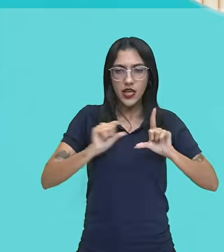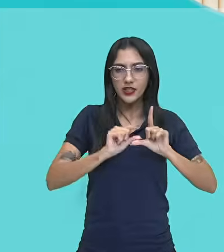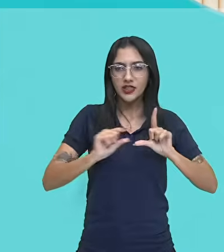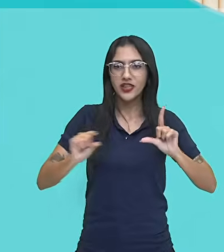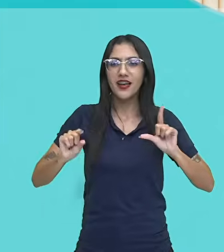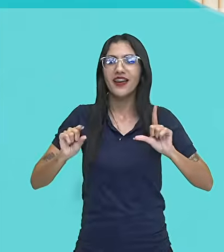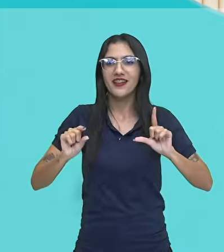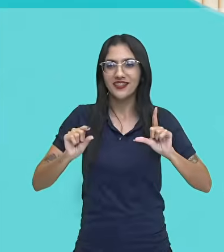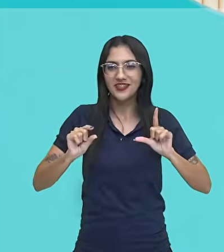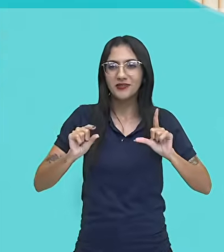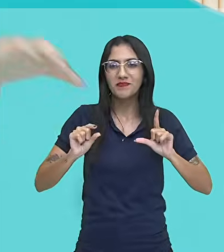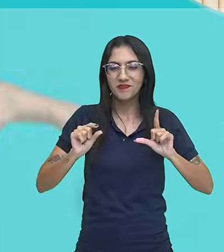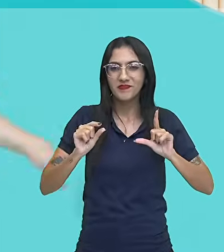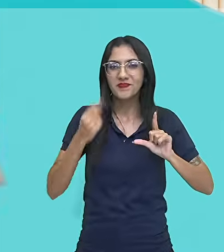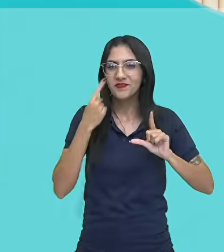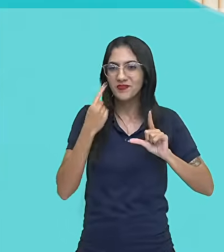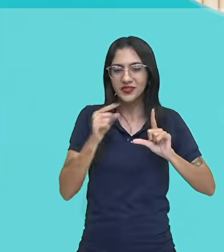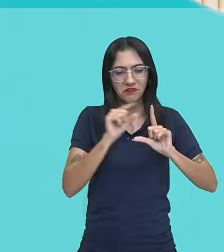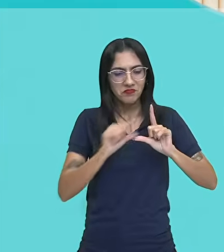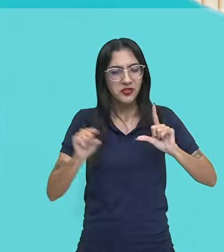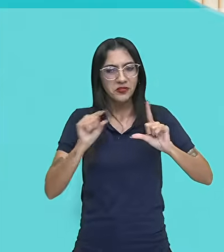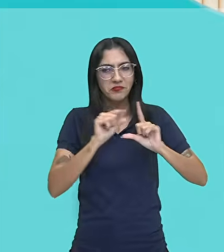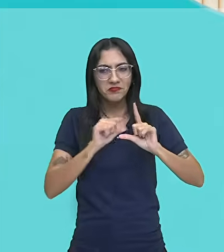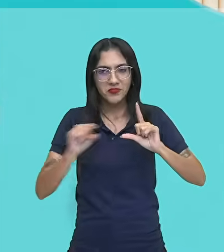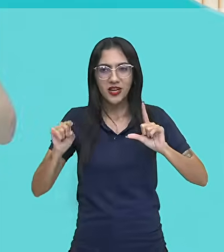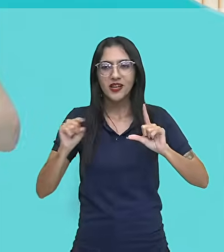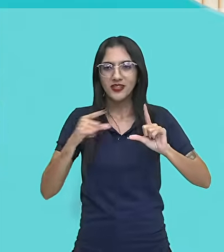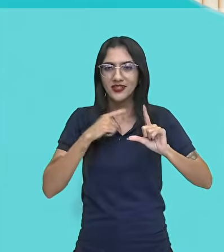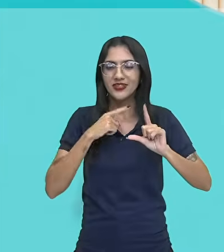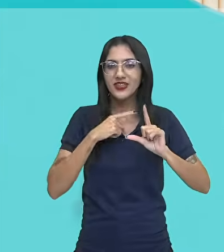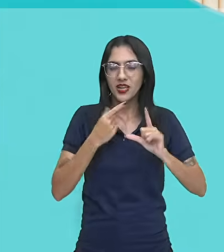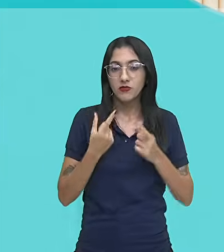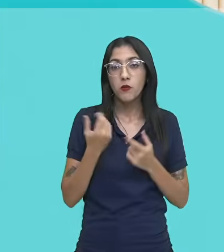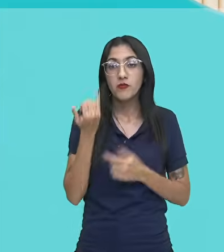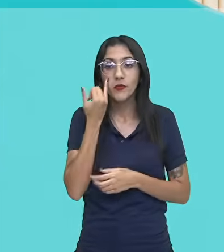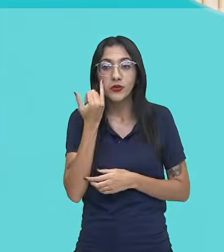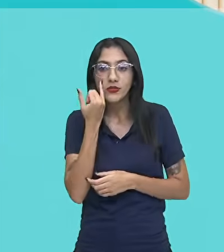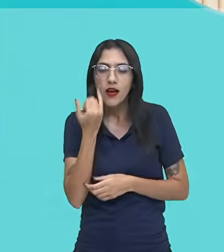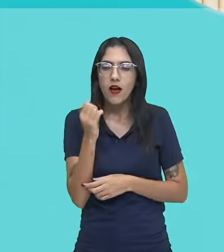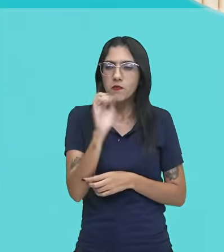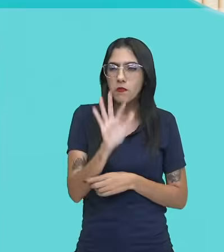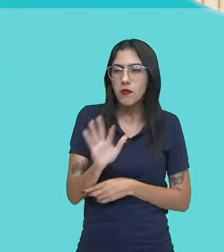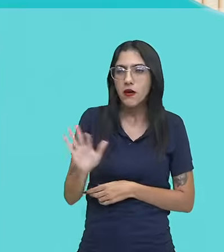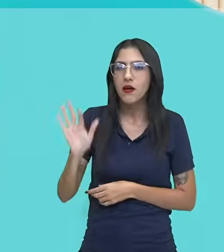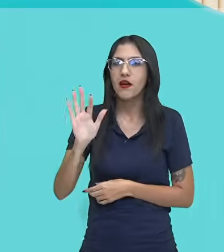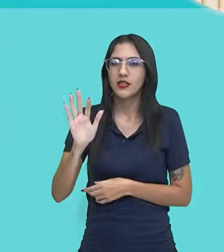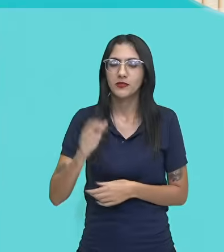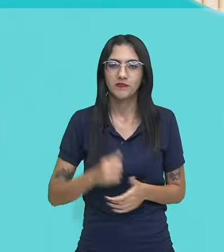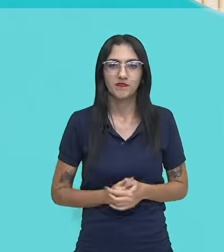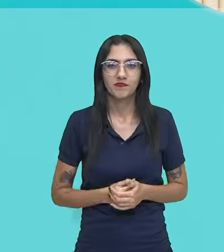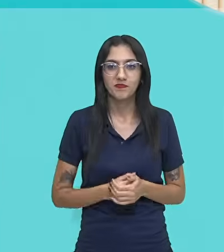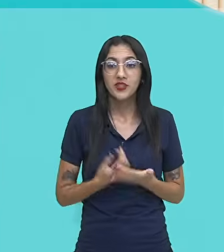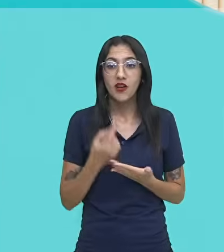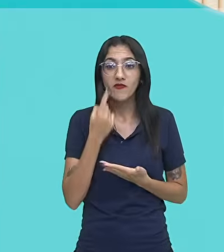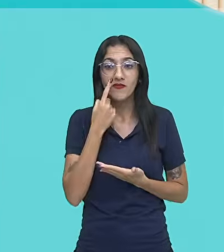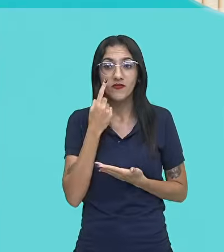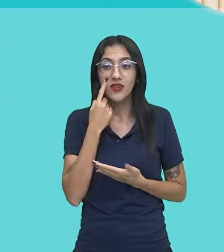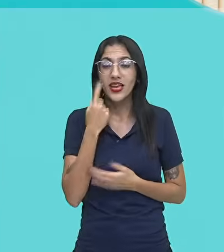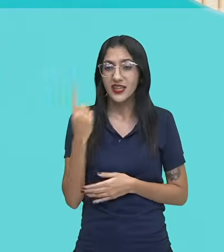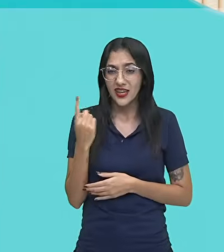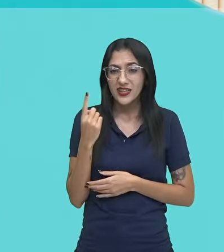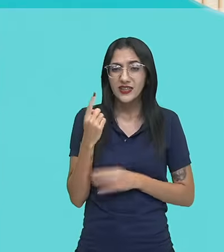digamos, o processo das redes sociais. As redes sociais vão aparecendo embaixo, então nós temos imagens. E aí no final do vídeo, deste